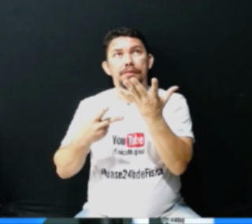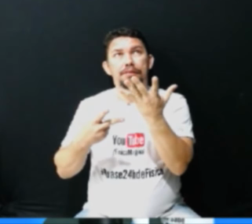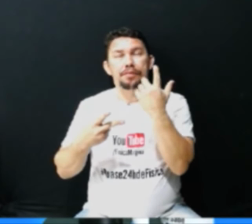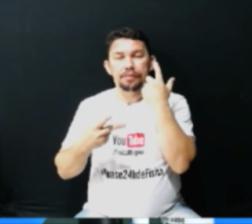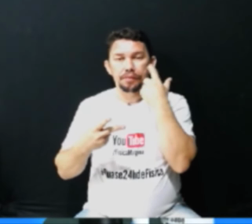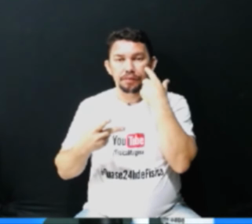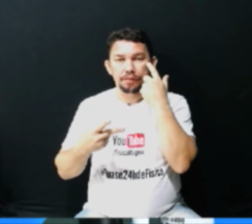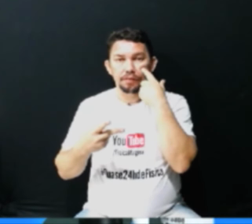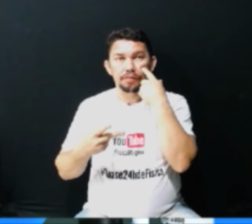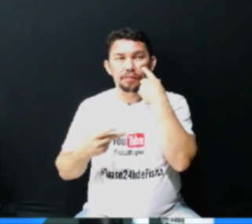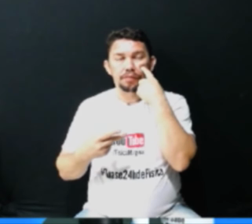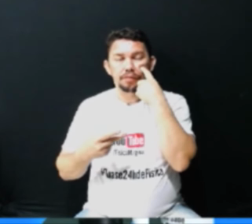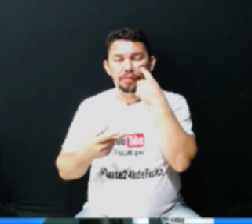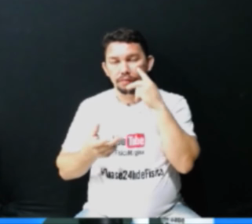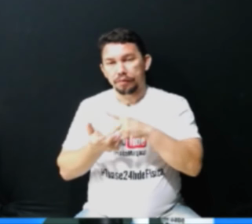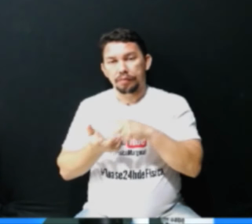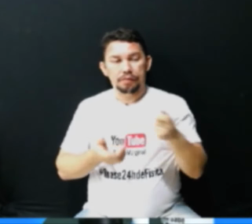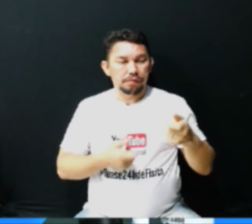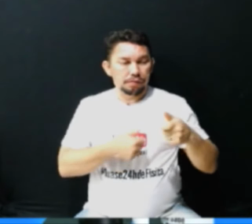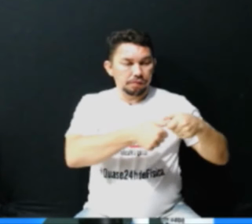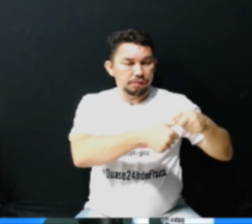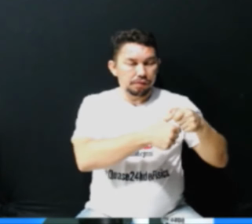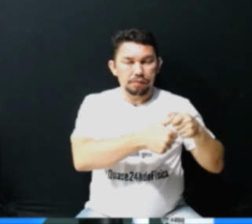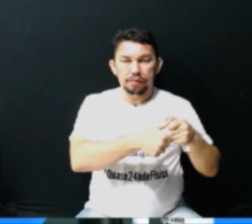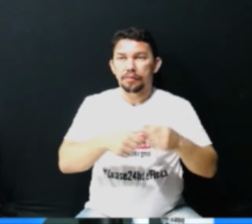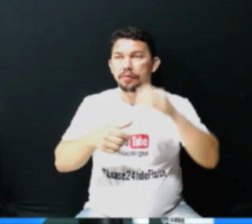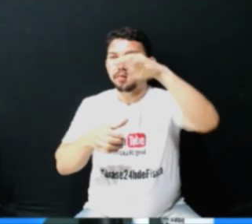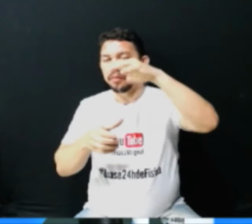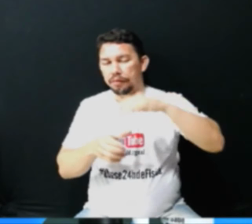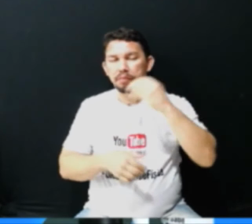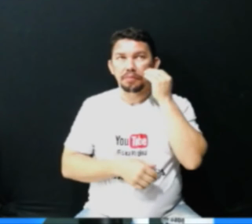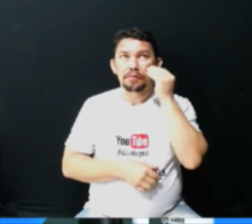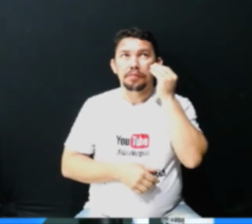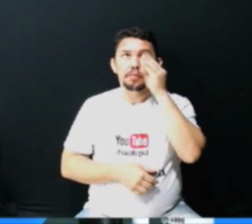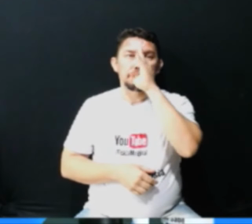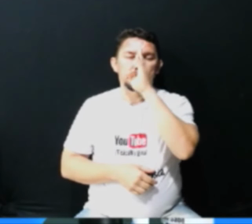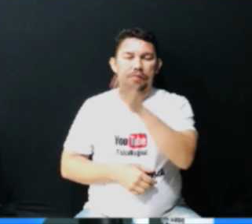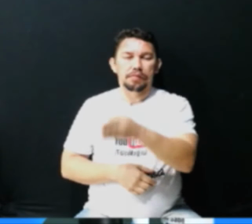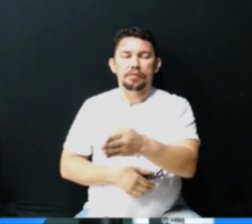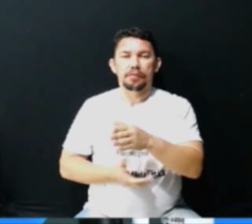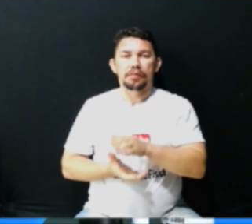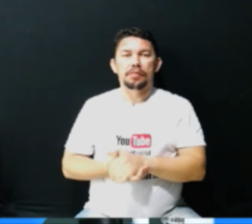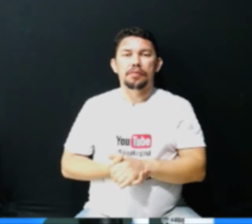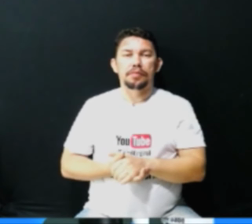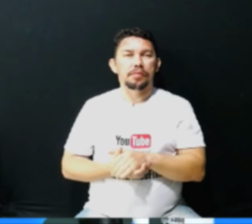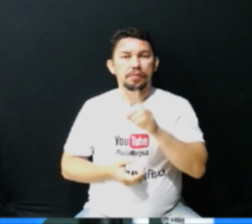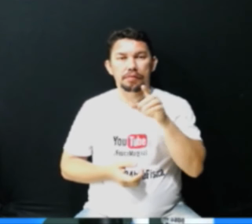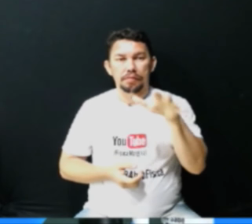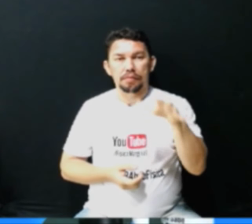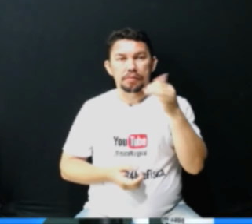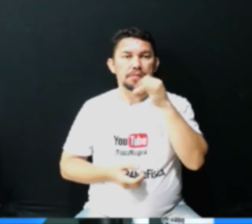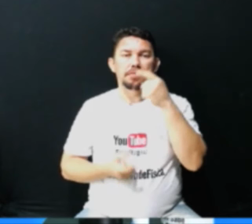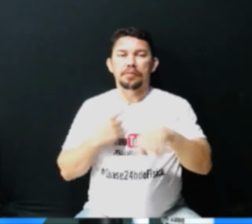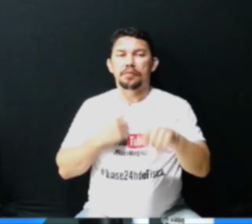chave, conectar e depois fechar. Como aqui é simulador, eu estou fazendo direto mas jamais coloque a mão no circuito energizado